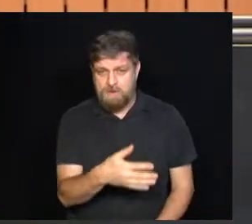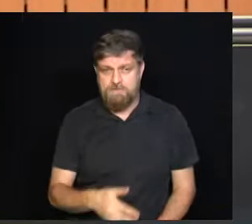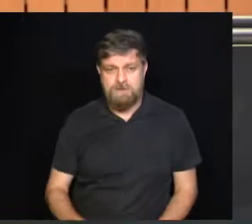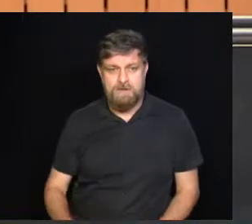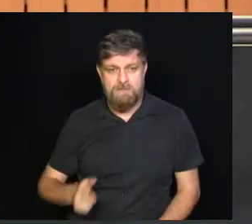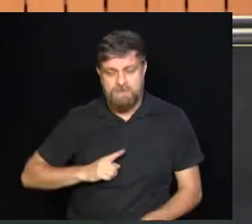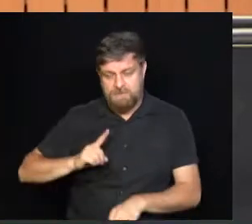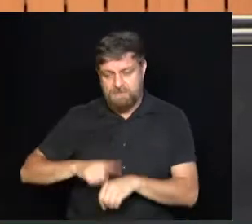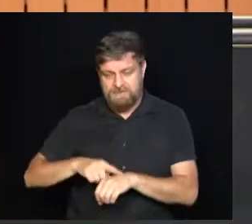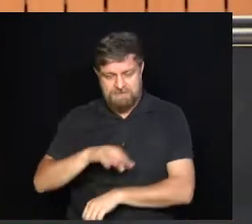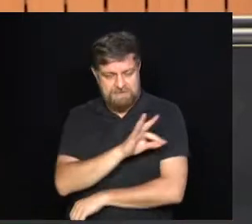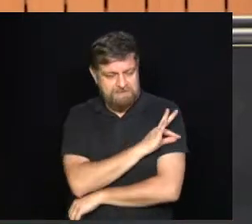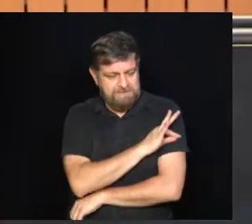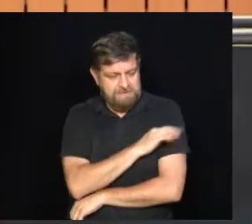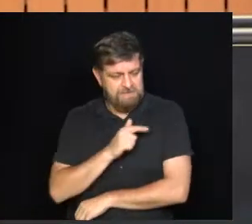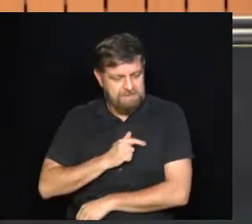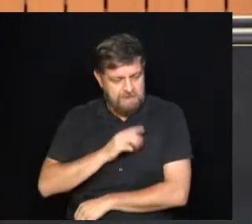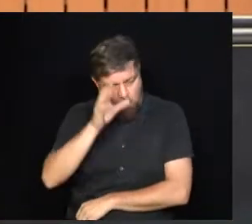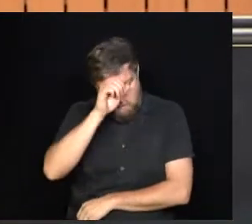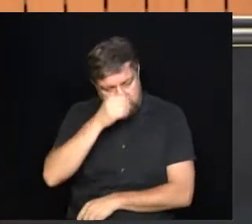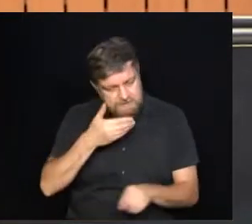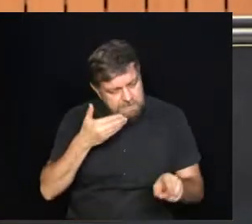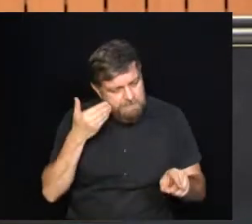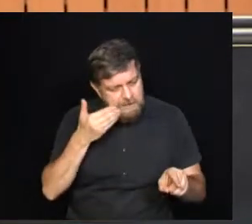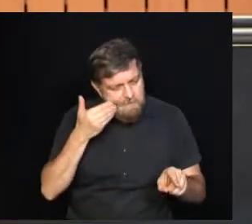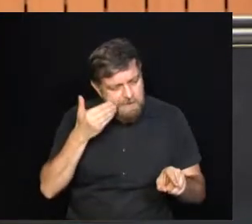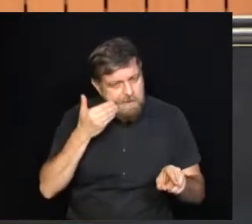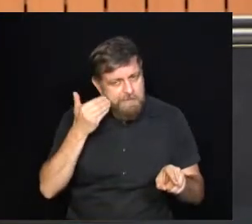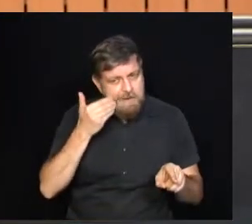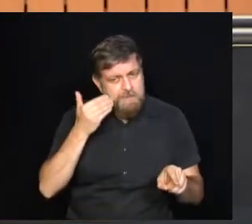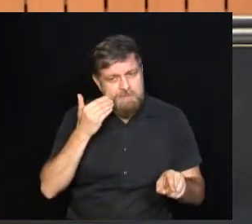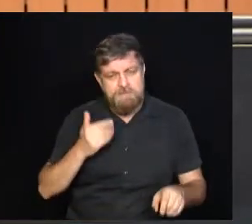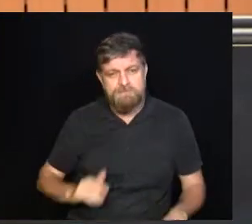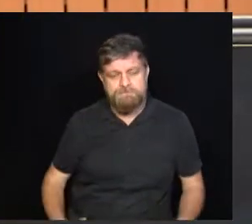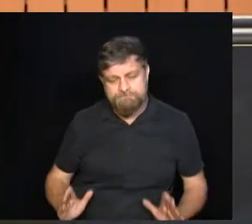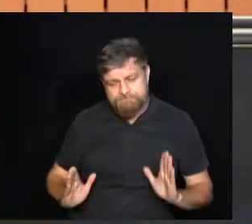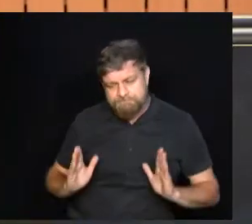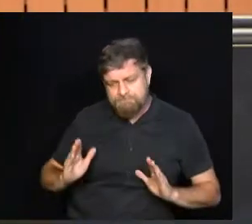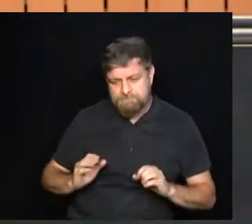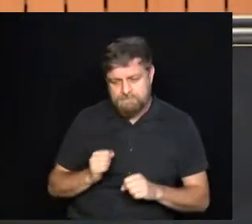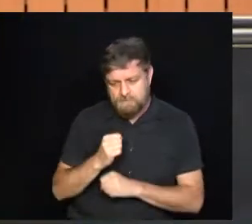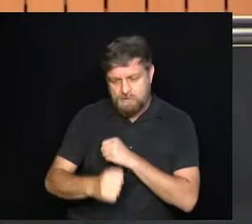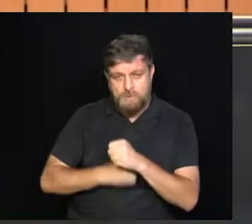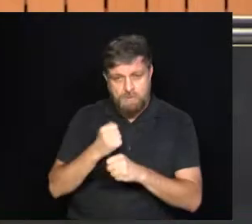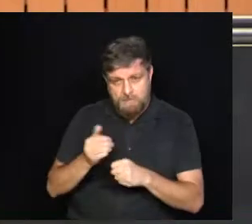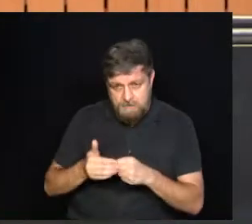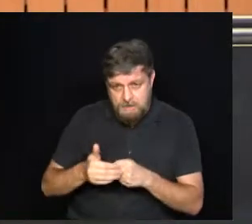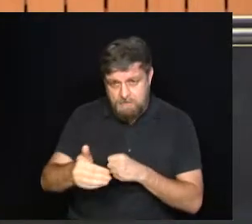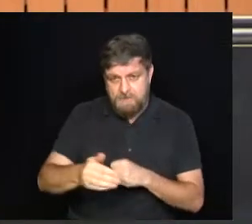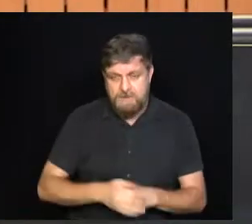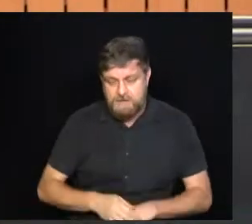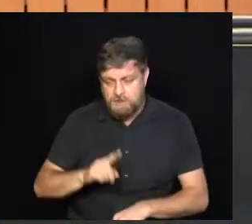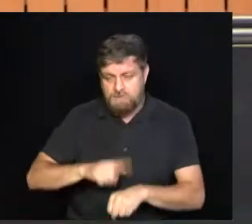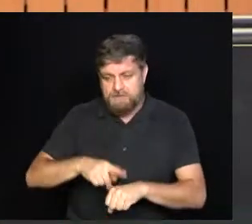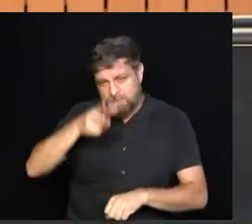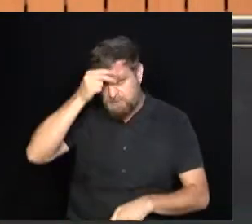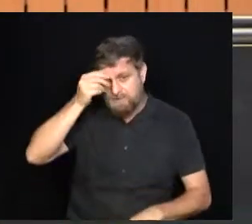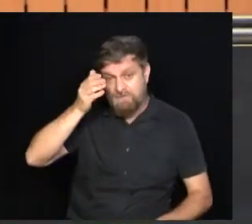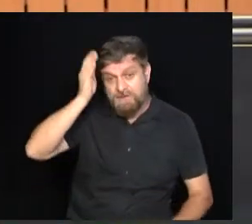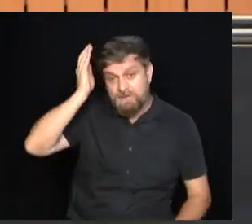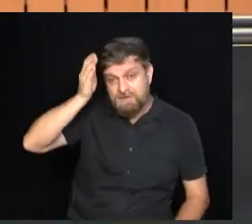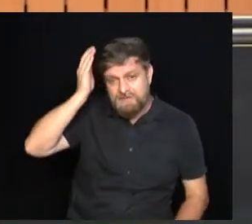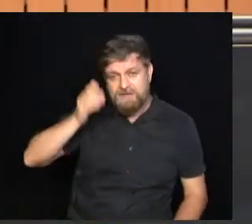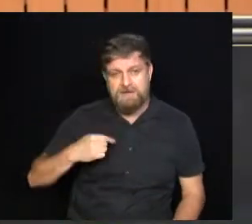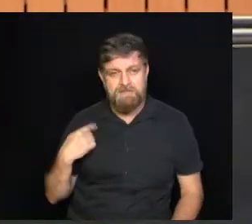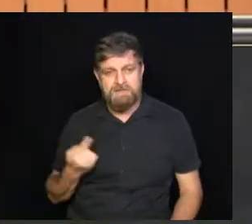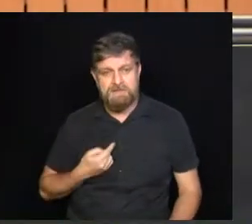de prefeitura e tenho aprendido muito com elas nesse início de gestão do governo Dário também. Então, é uma